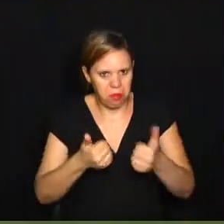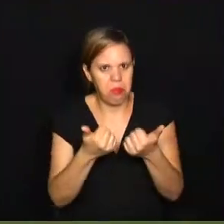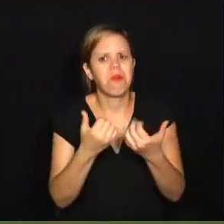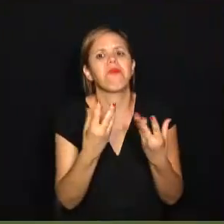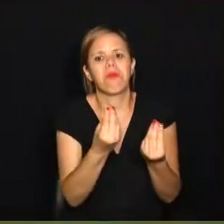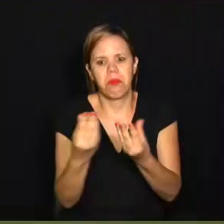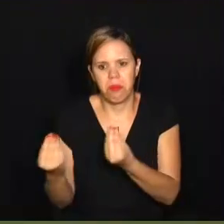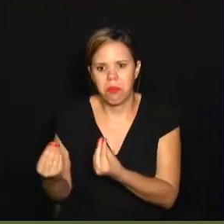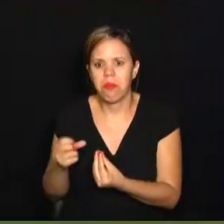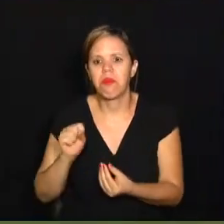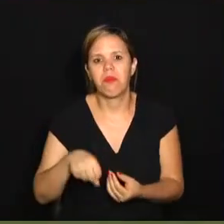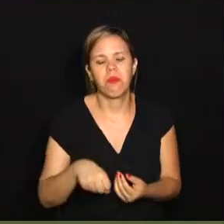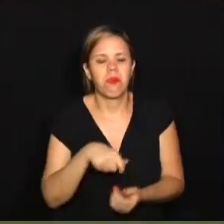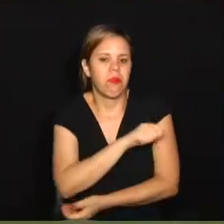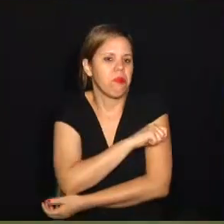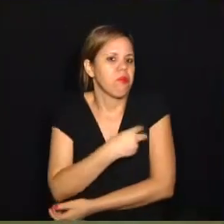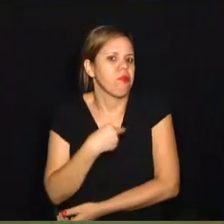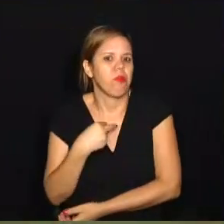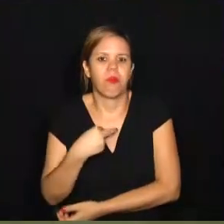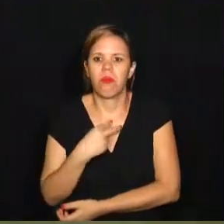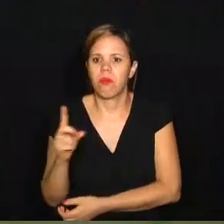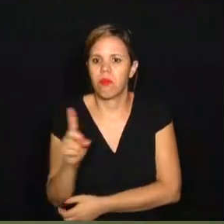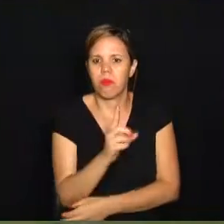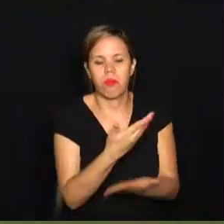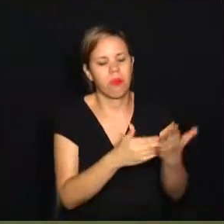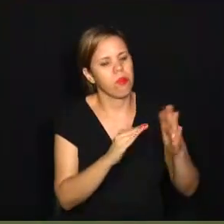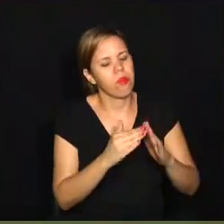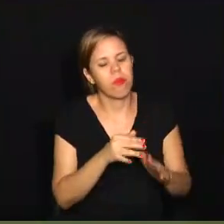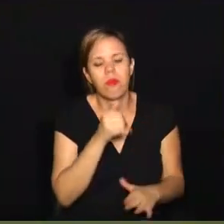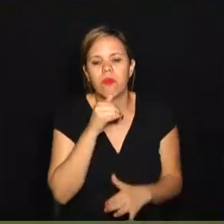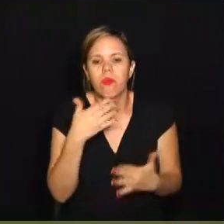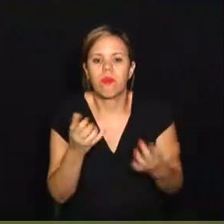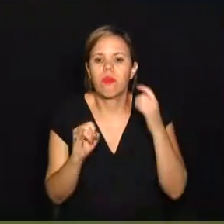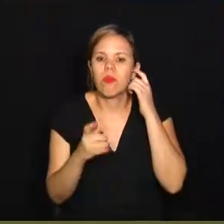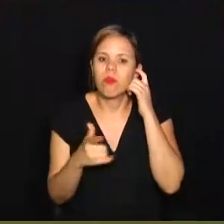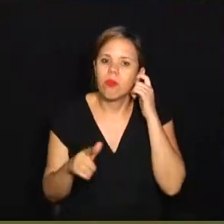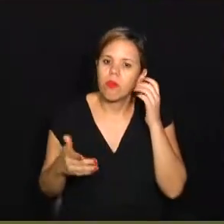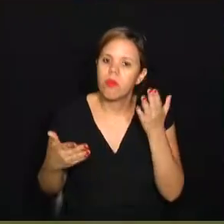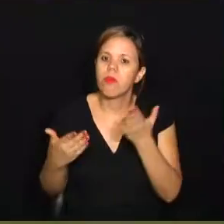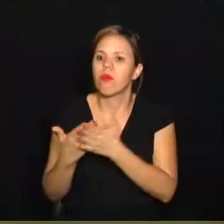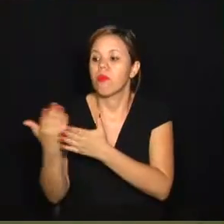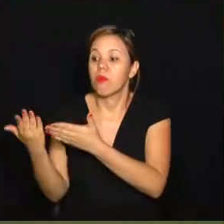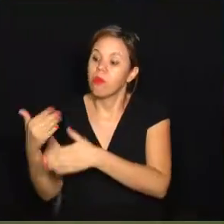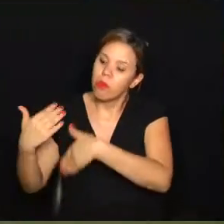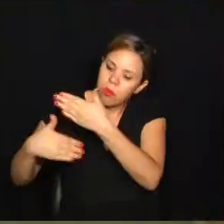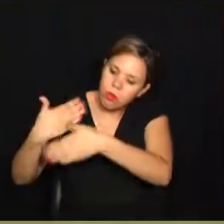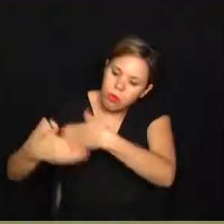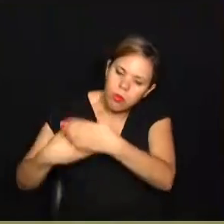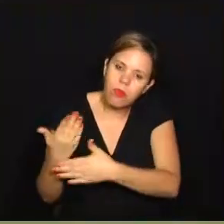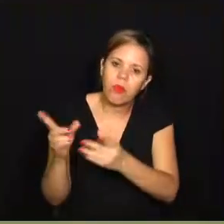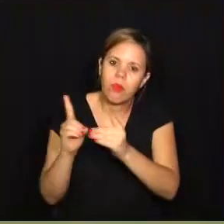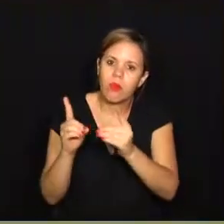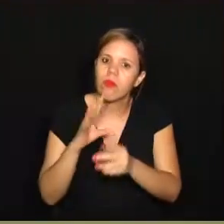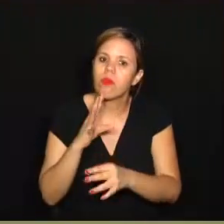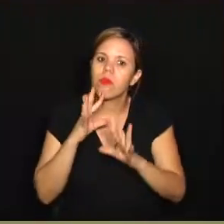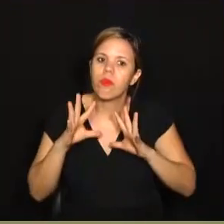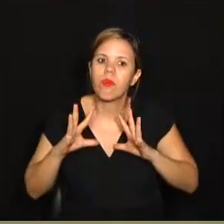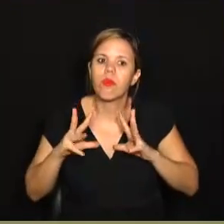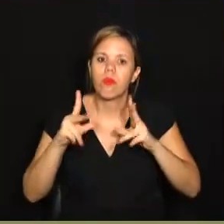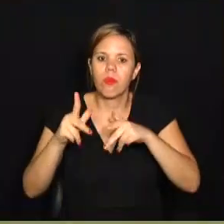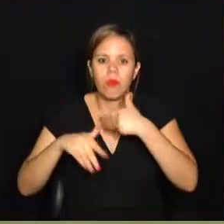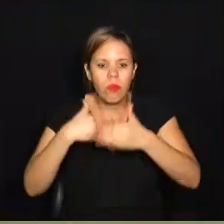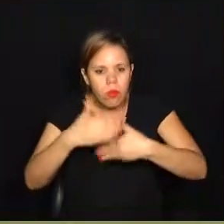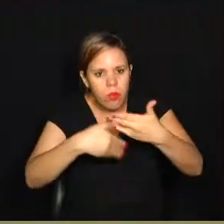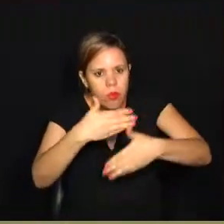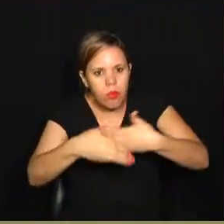resultados positivos. O aluno não pode entrar dentro da escola, por exemplo, se ele não passar pelo acolhimento, porque sem conhecer todo esse processo